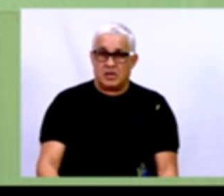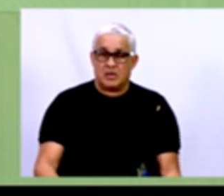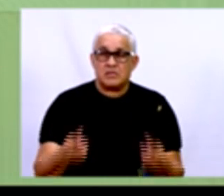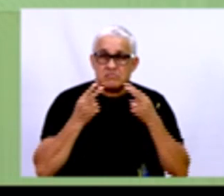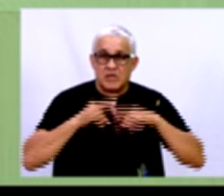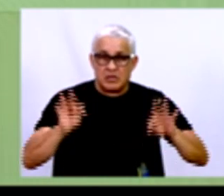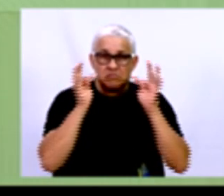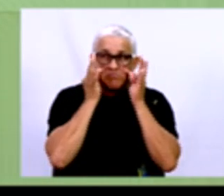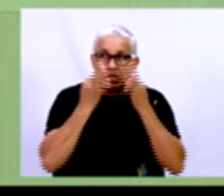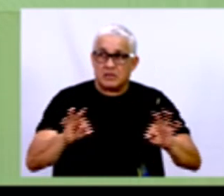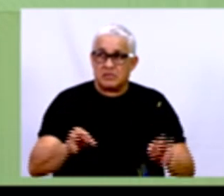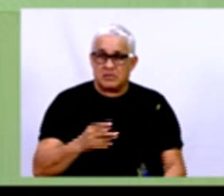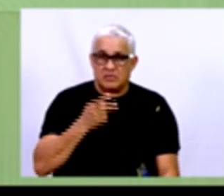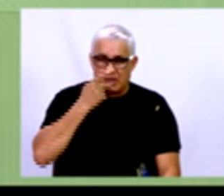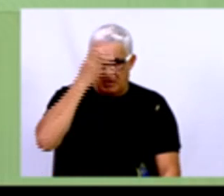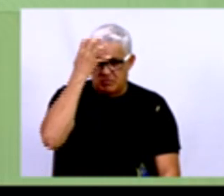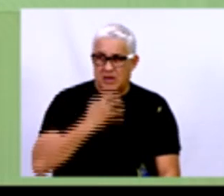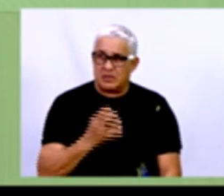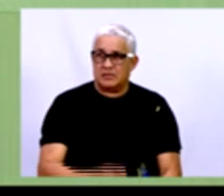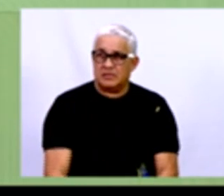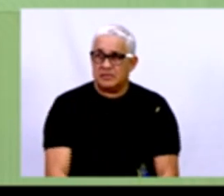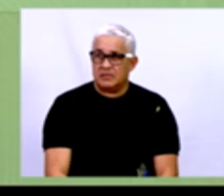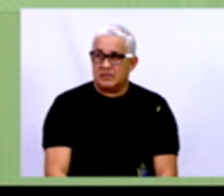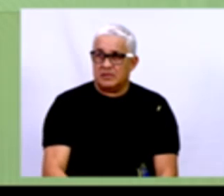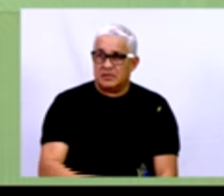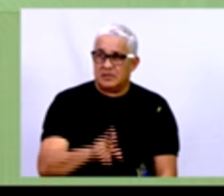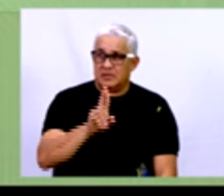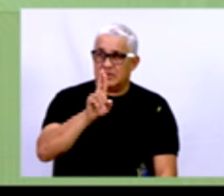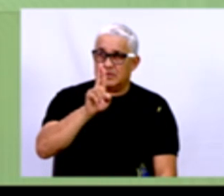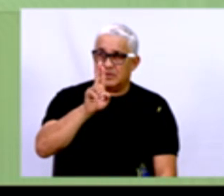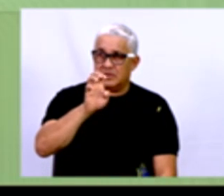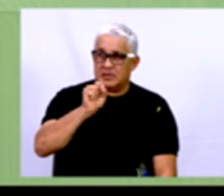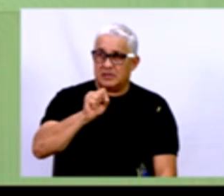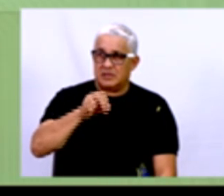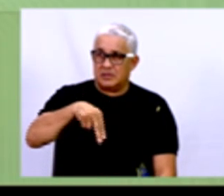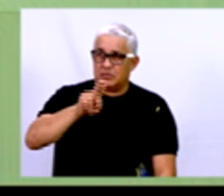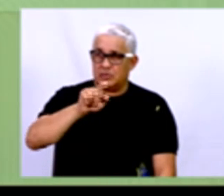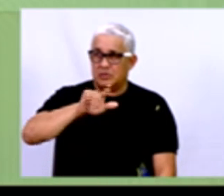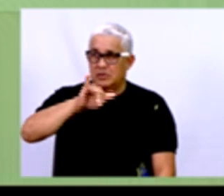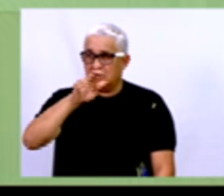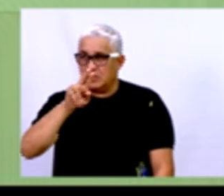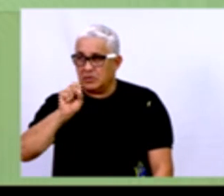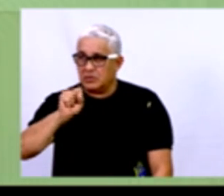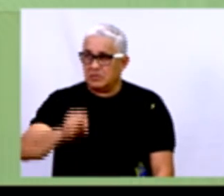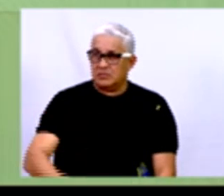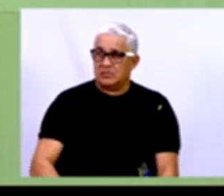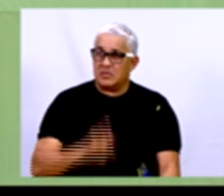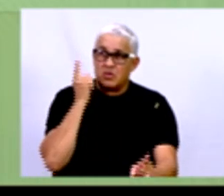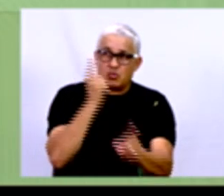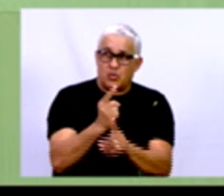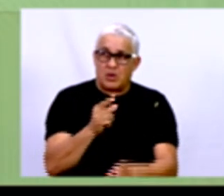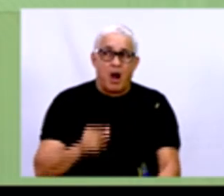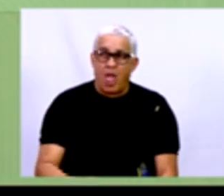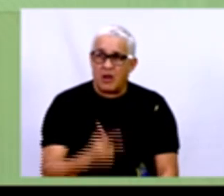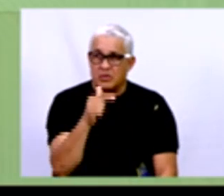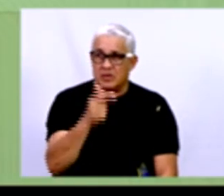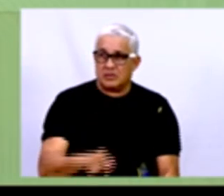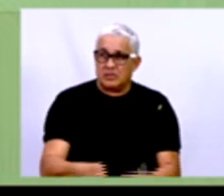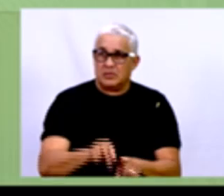sério. Resnulhos, achado não é roubado. Uso capião, tá dominado, tá tudo